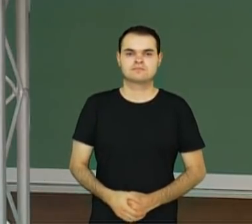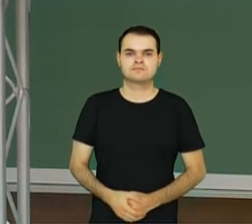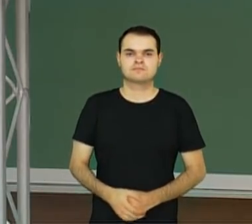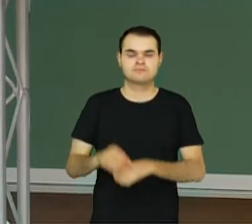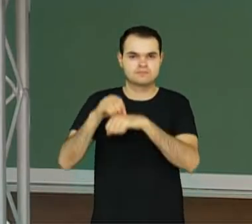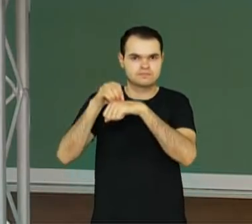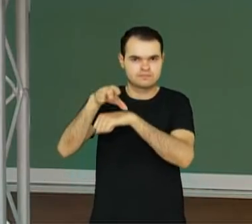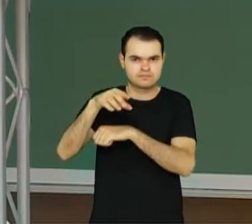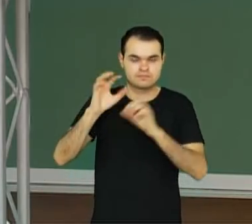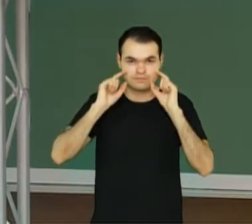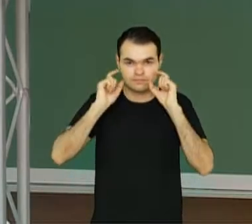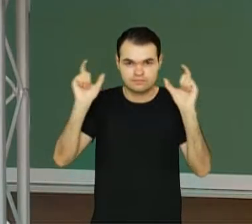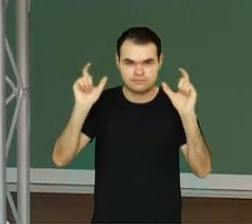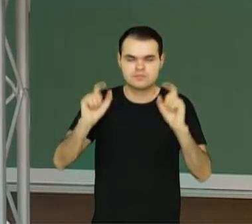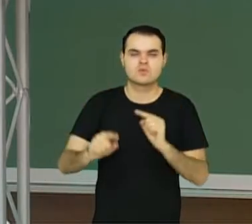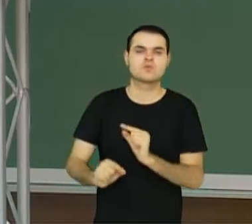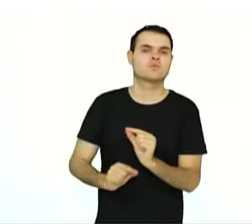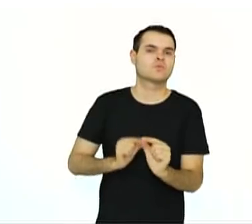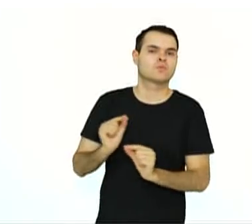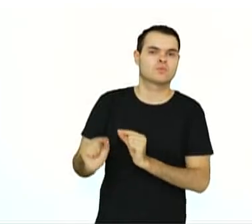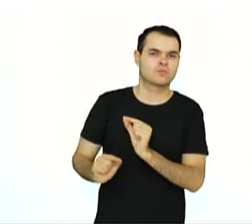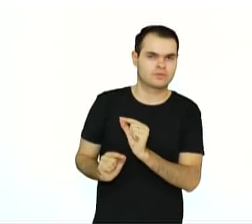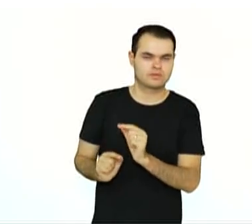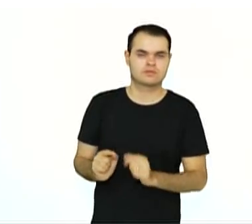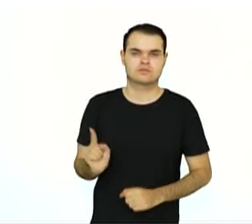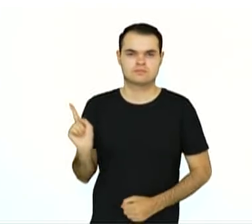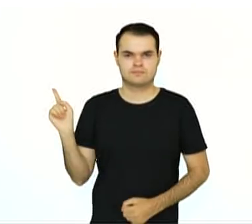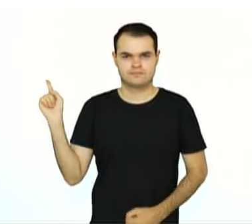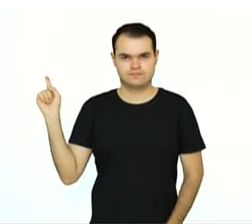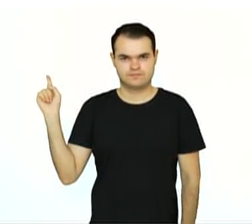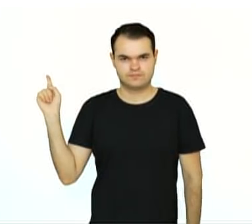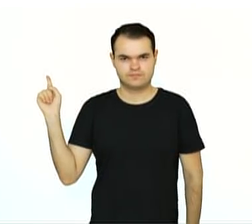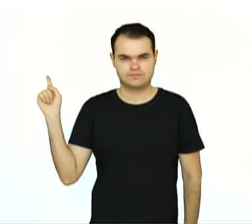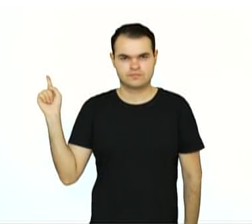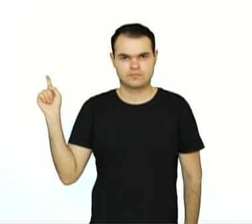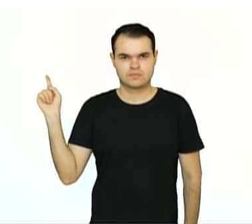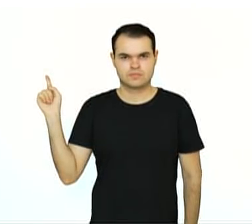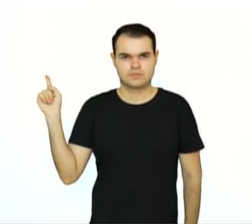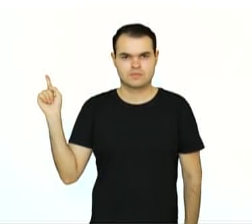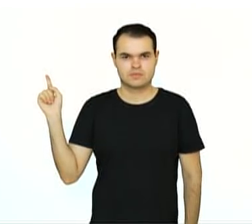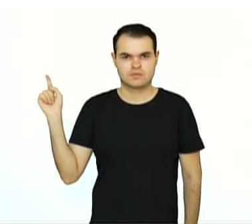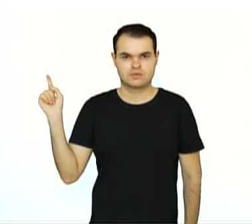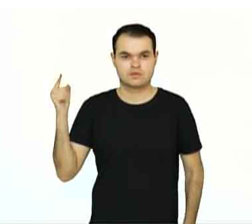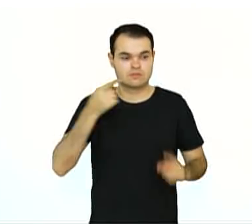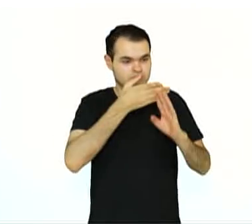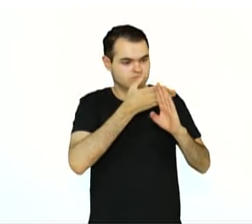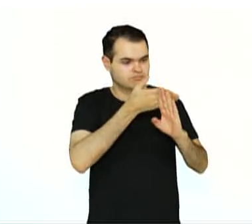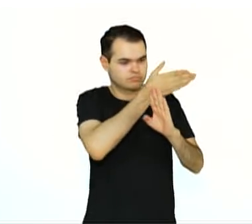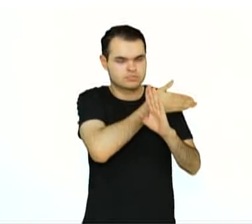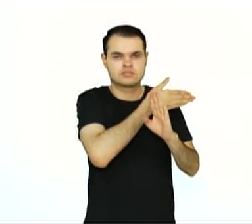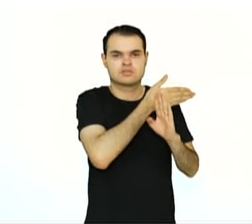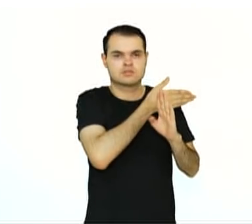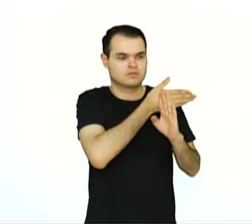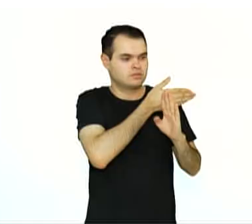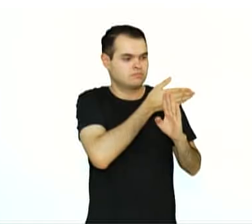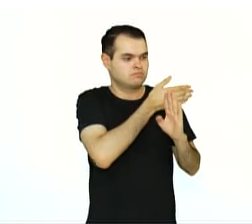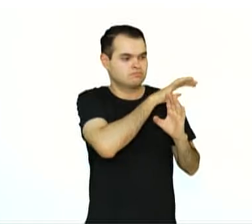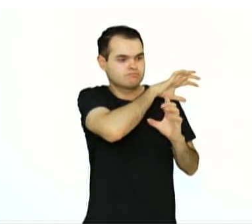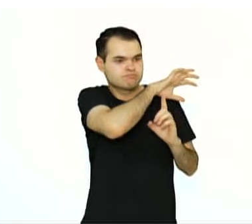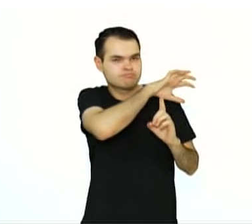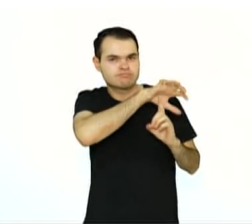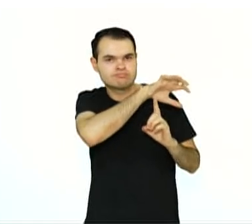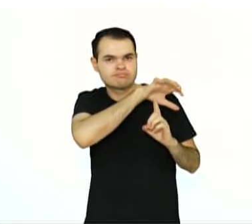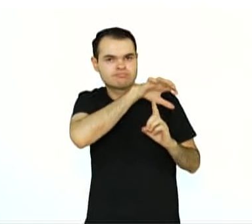Observação. Aqui eu quero chamar a atenção de vocês para o seguinte. A força que essas expressões algébricas que nós utilizamos anteriormente possuem. Por